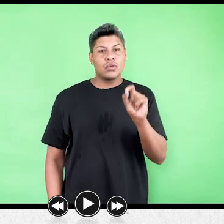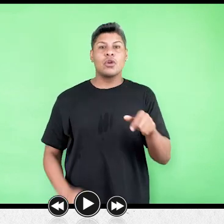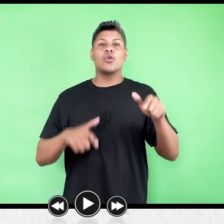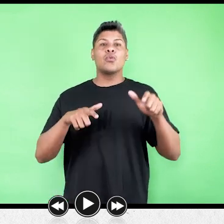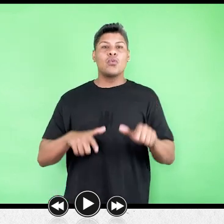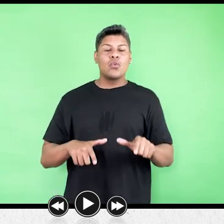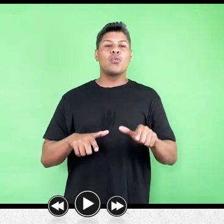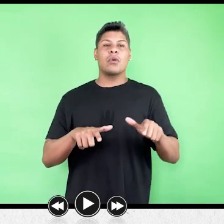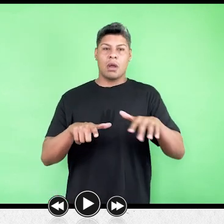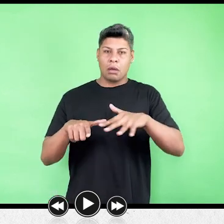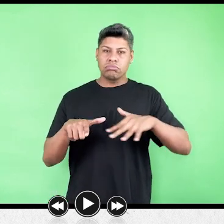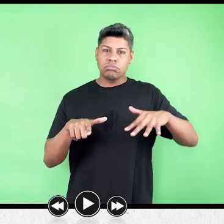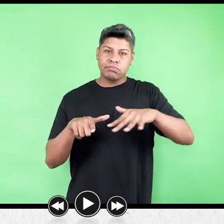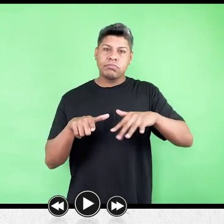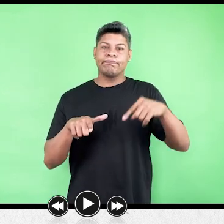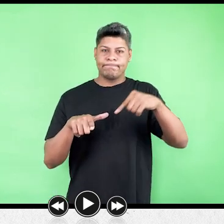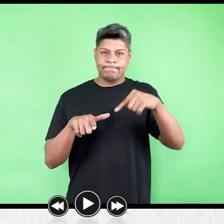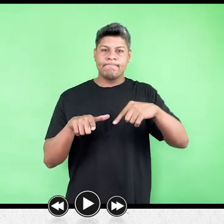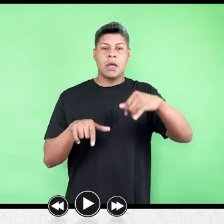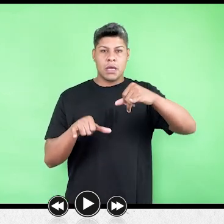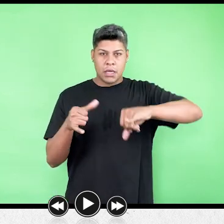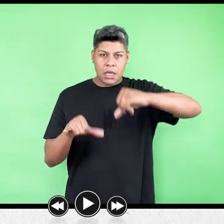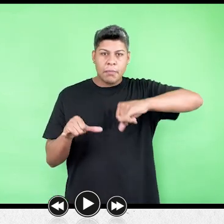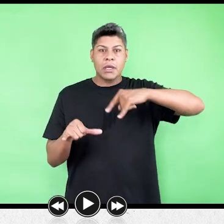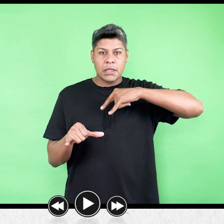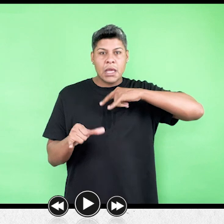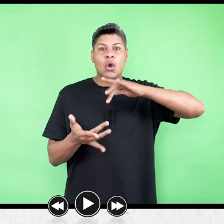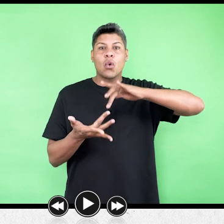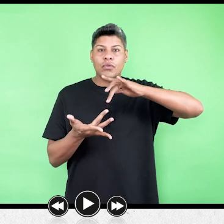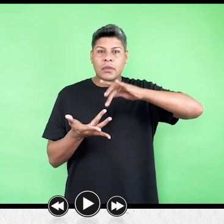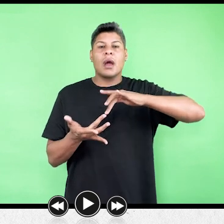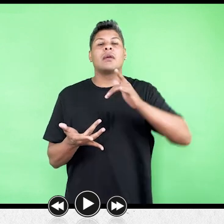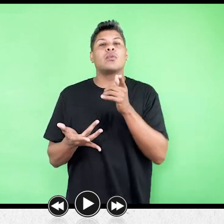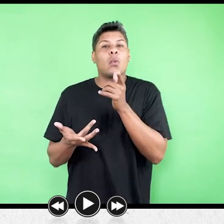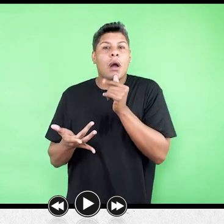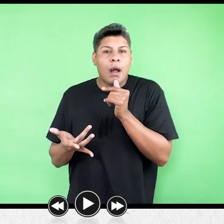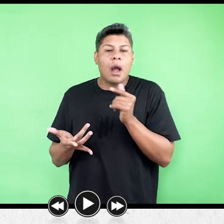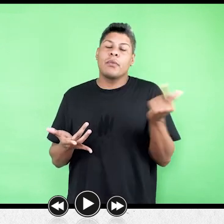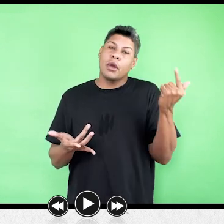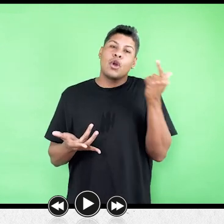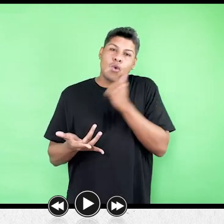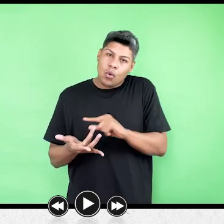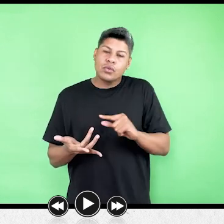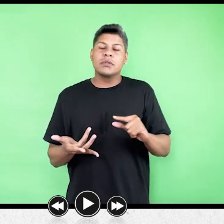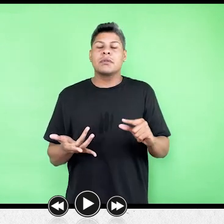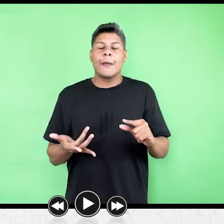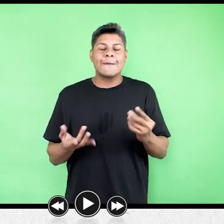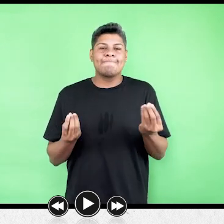contato, exatamente para esse agente desinfetante ter contato com a água e poder propiciar